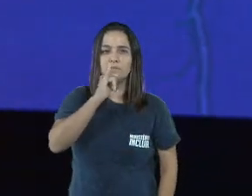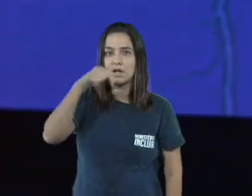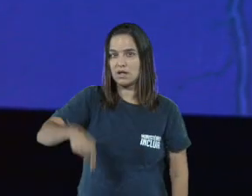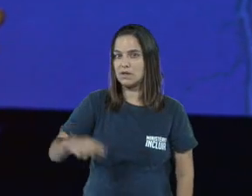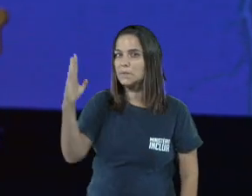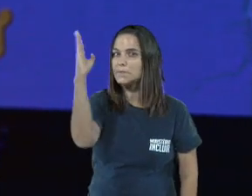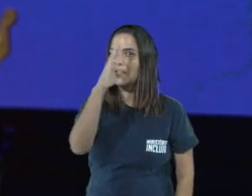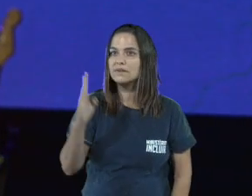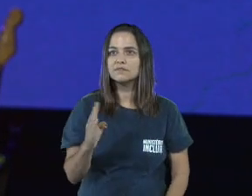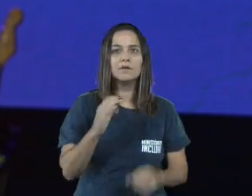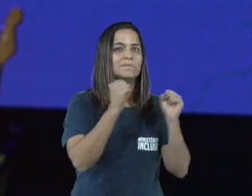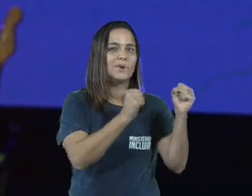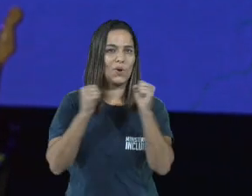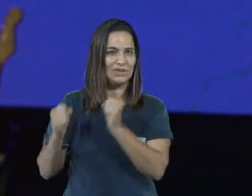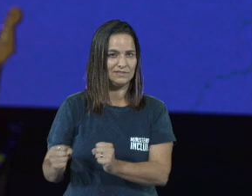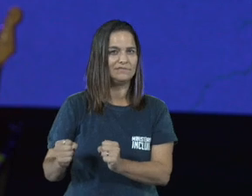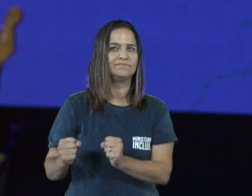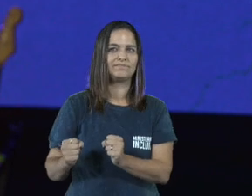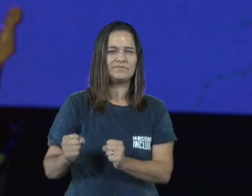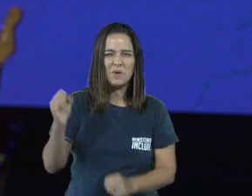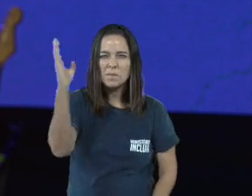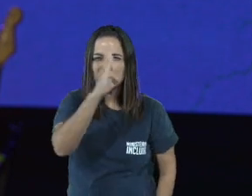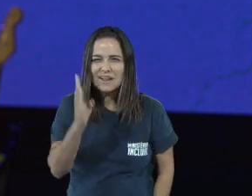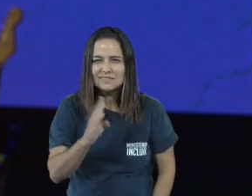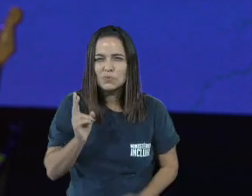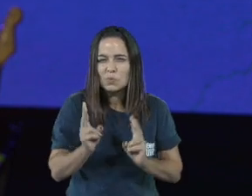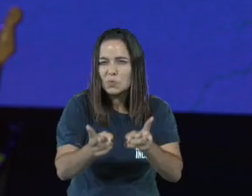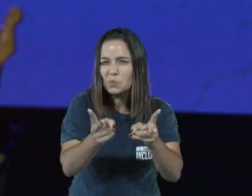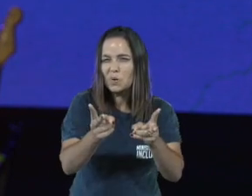esse negócio que não quebrou ainda porque elas são tem muita coisa